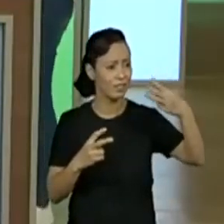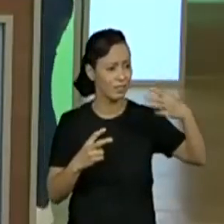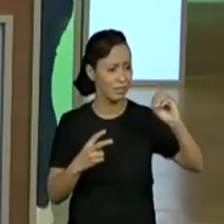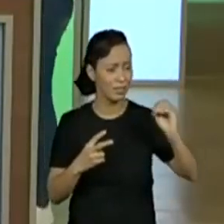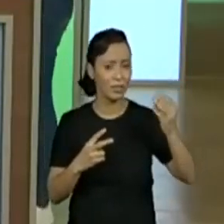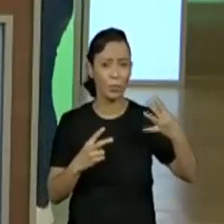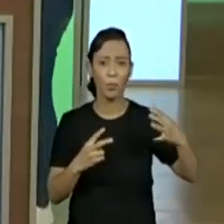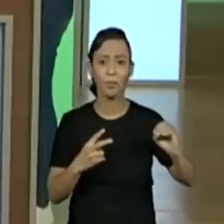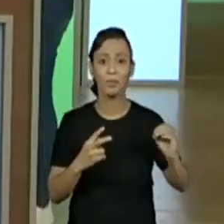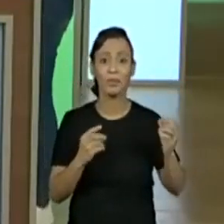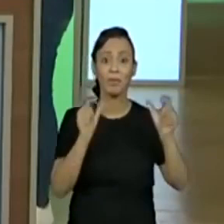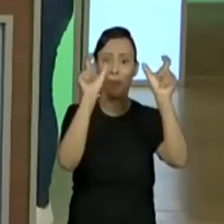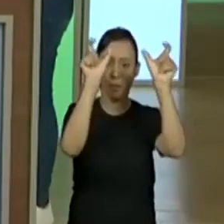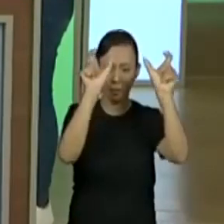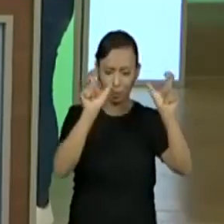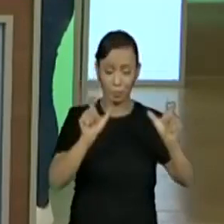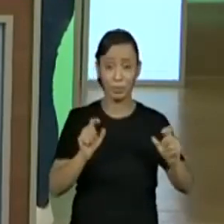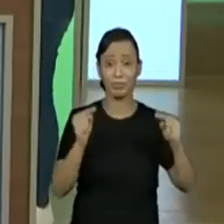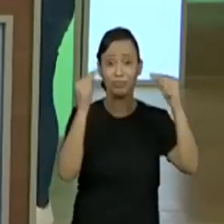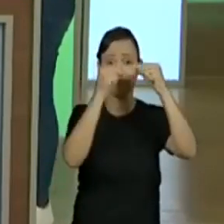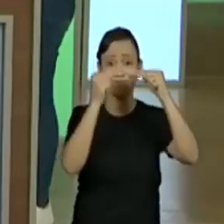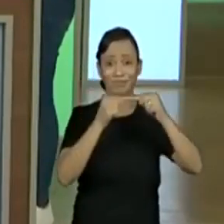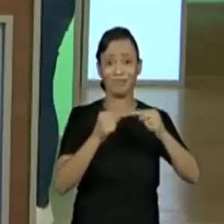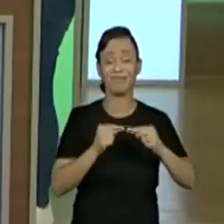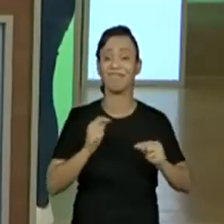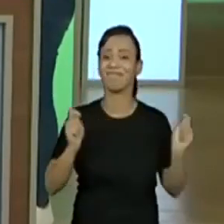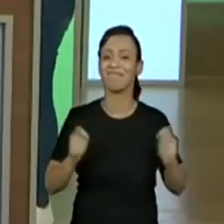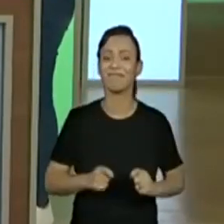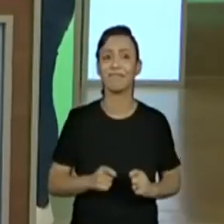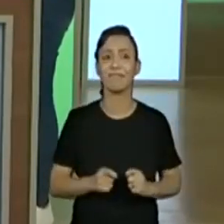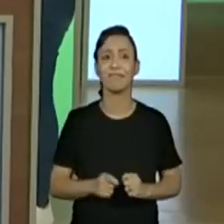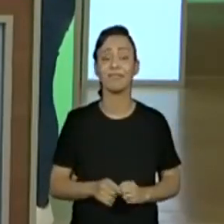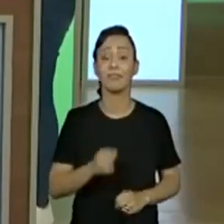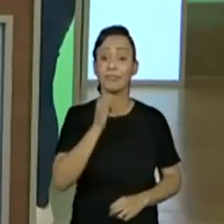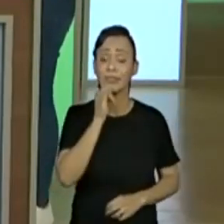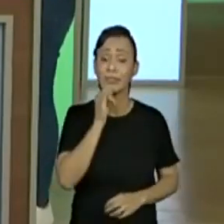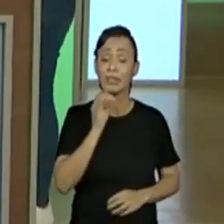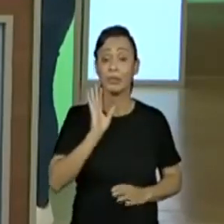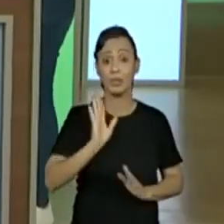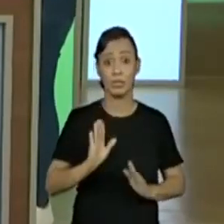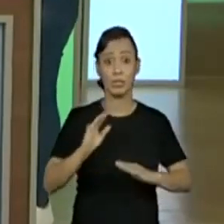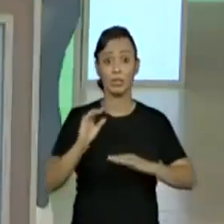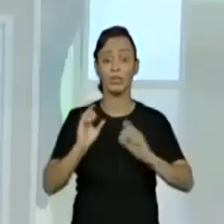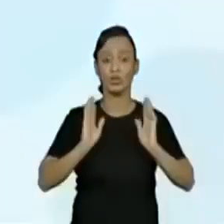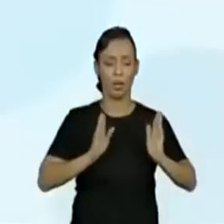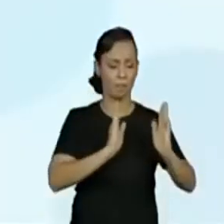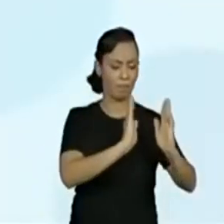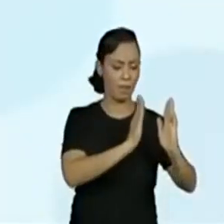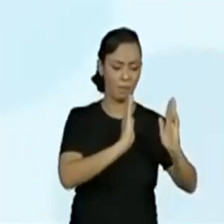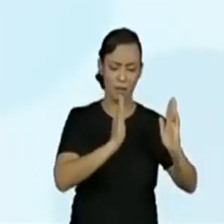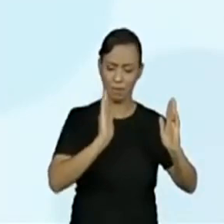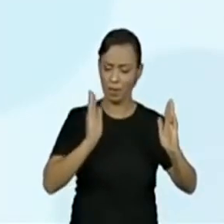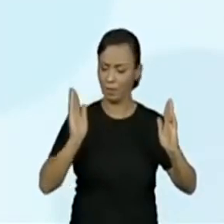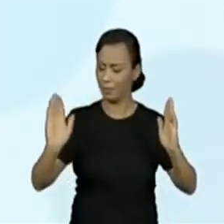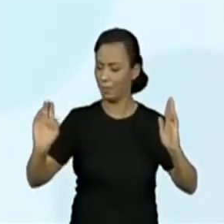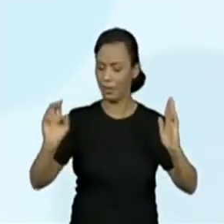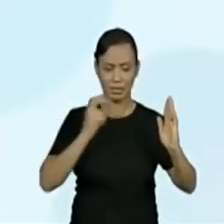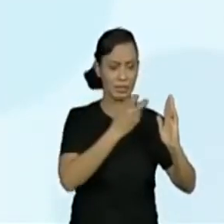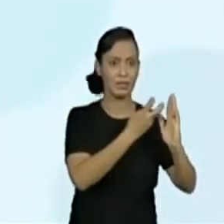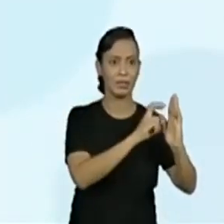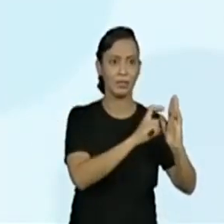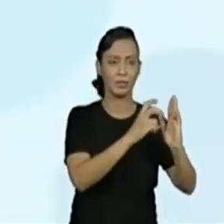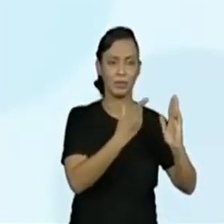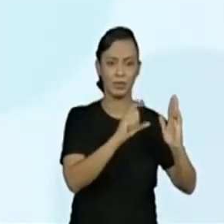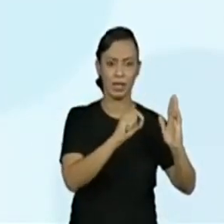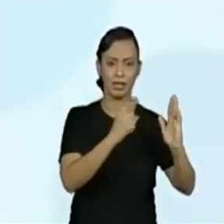Por exemplo, se não tivesse essa parte aqui do enunciado, tivesse apenas essa sequência, e o que tivesse sido pedido fosse